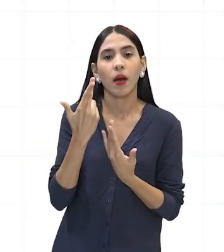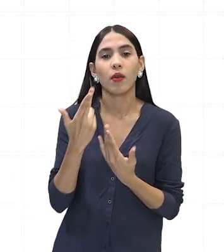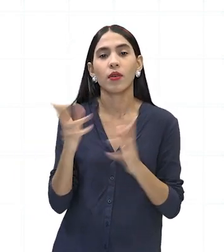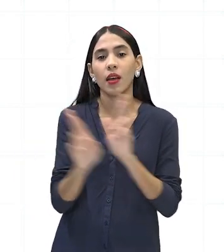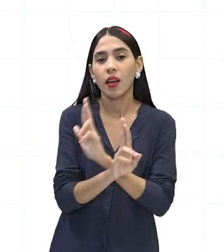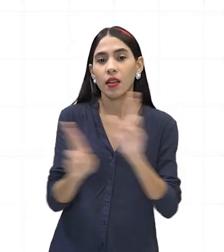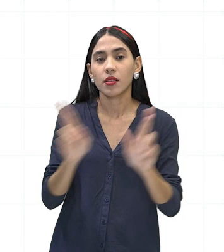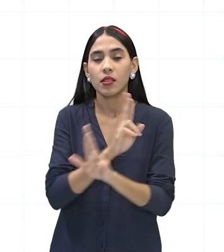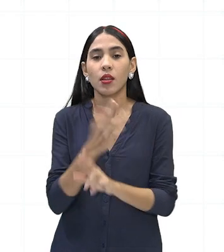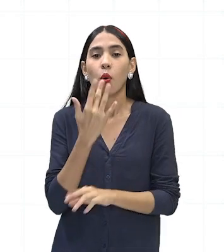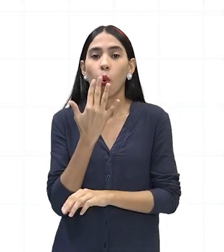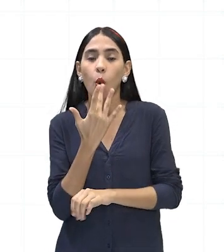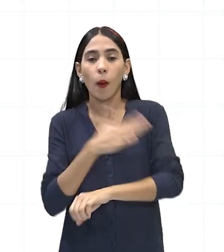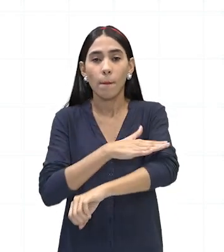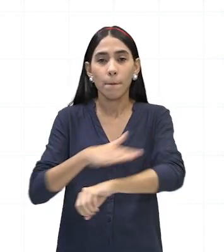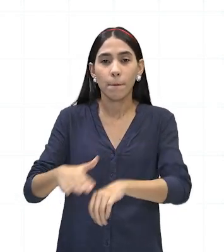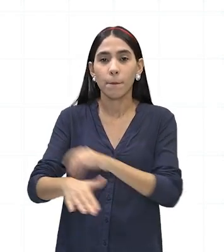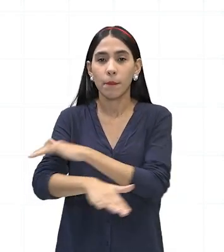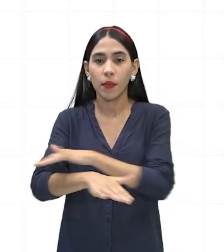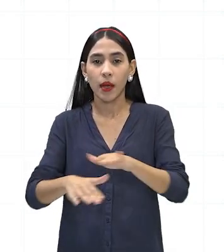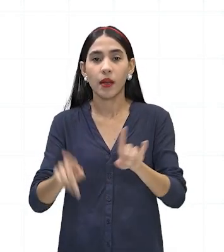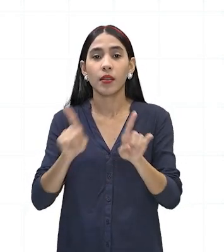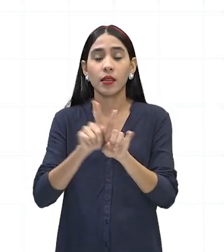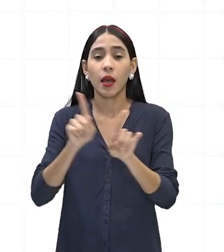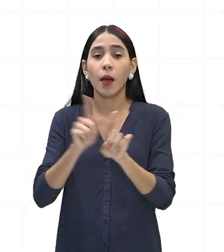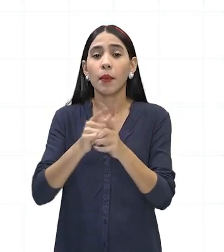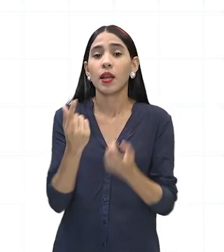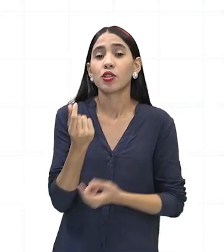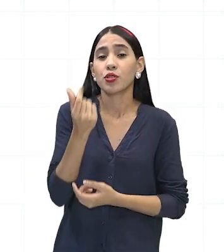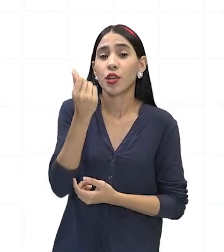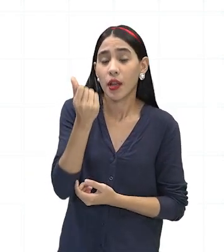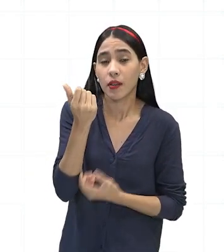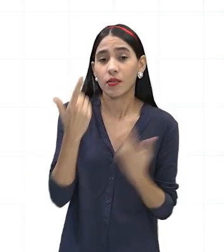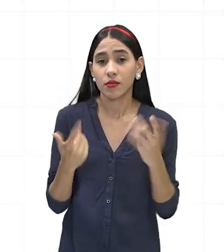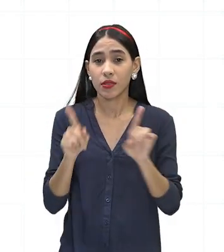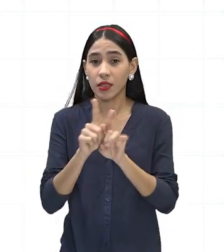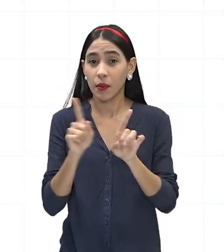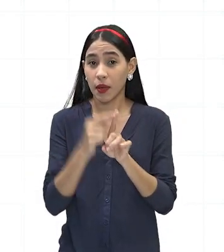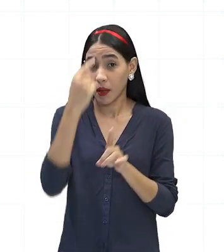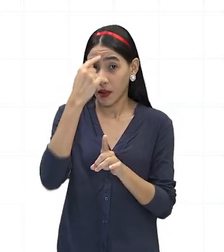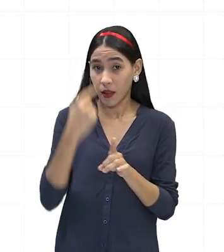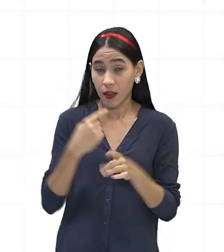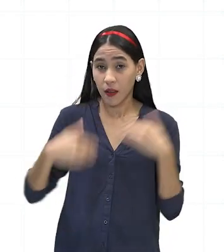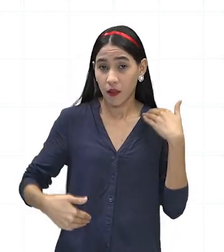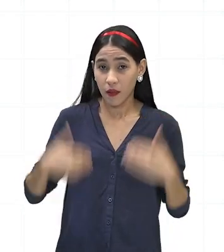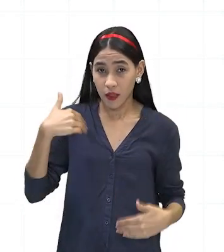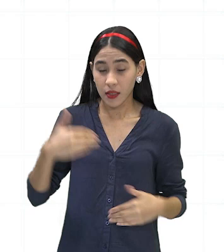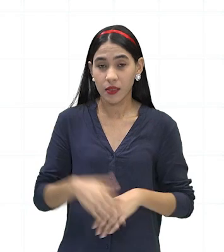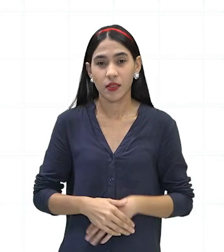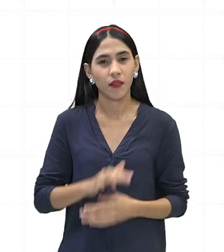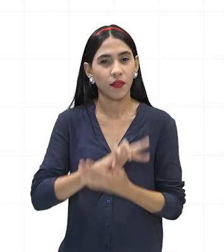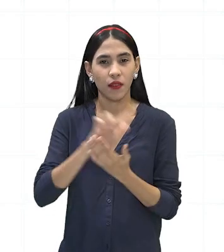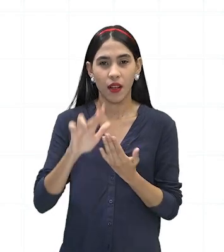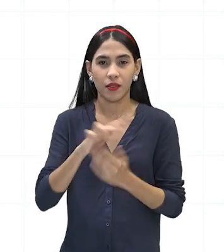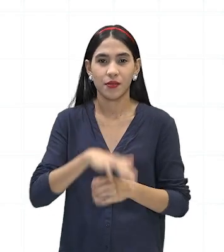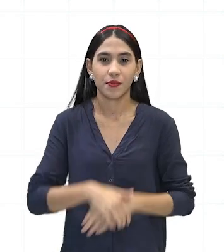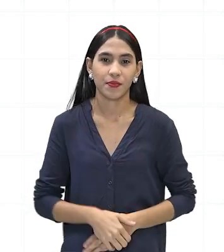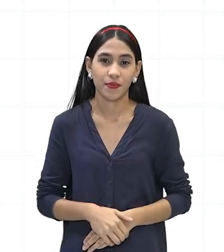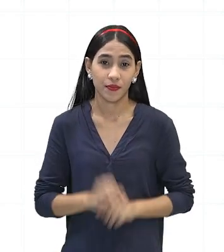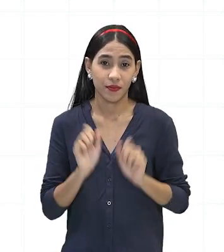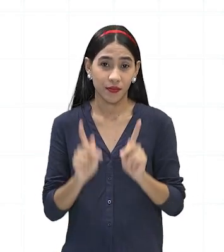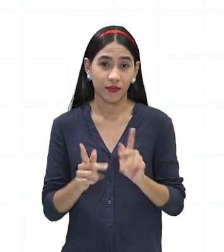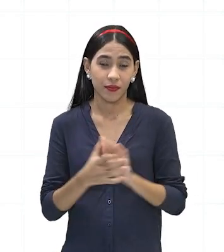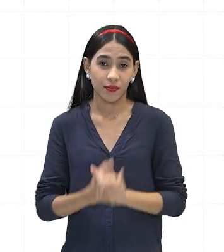relacionadas à cor da pele, ao poder aquisitivo, à aparência física, entre outros,